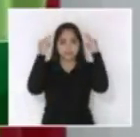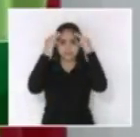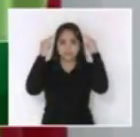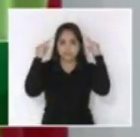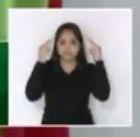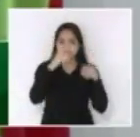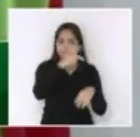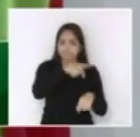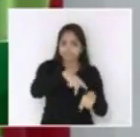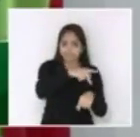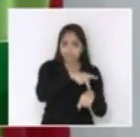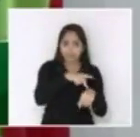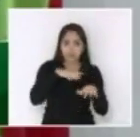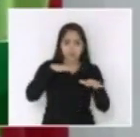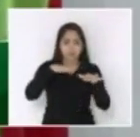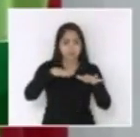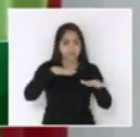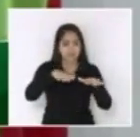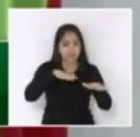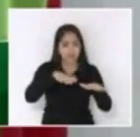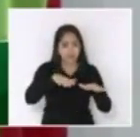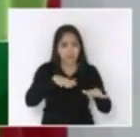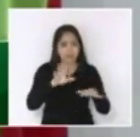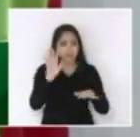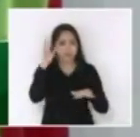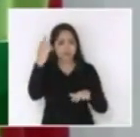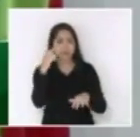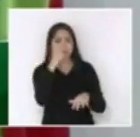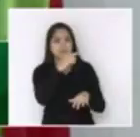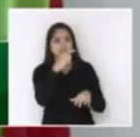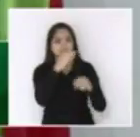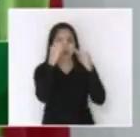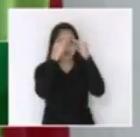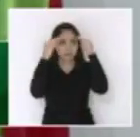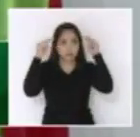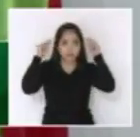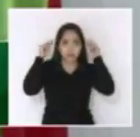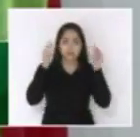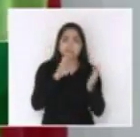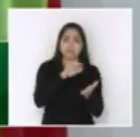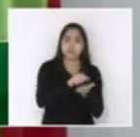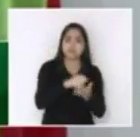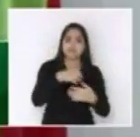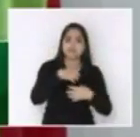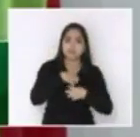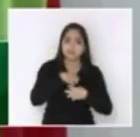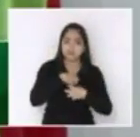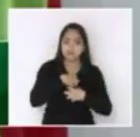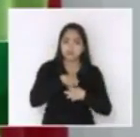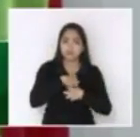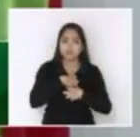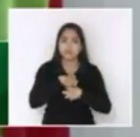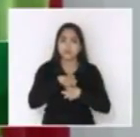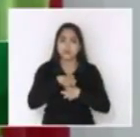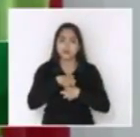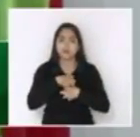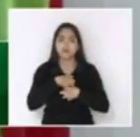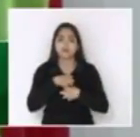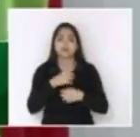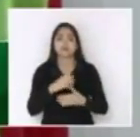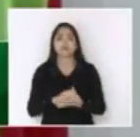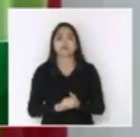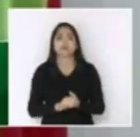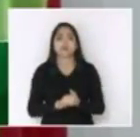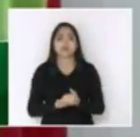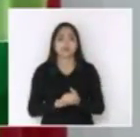que atingiu aquele país, e registro aqui meus sentimentos e meus votos de que, de